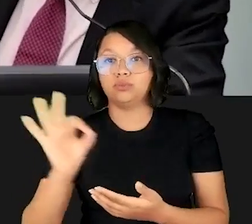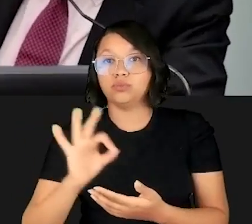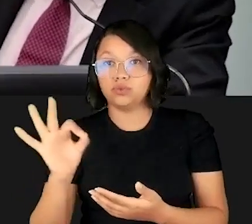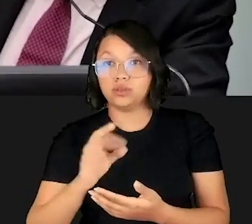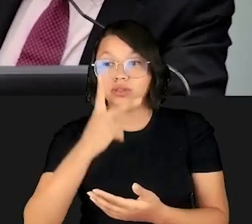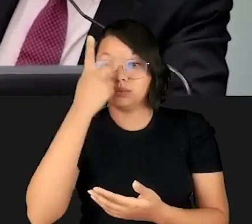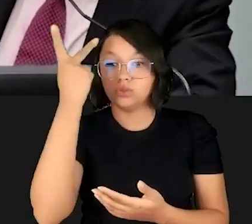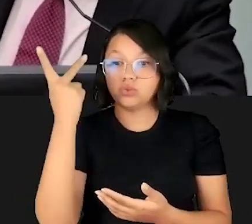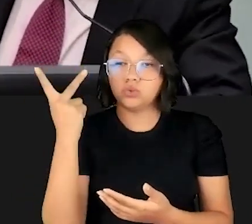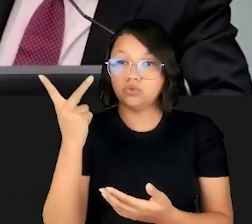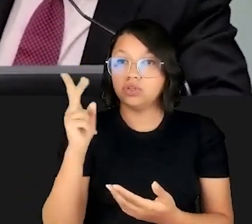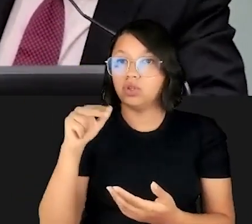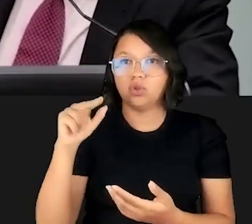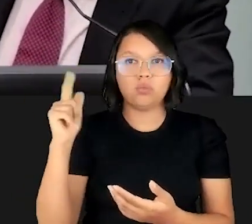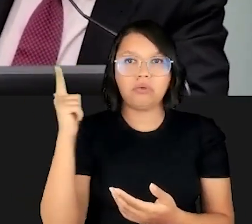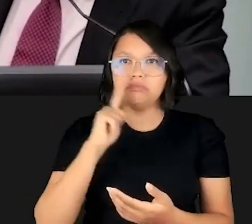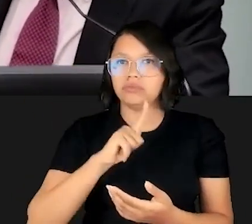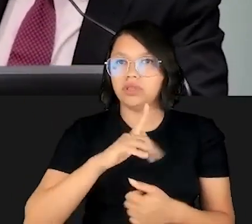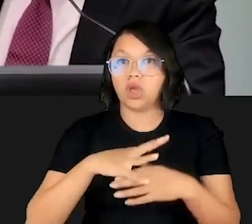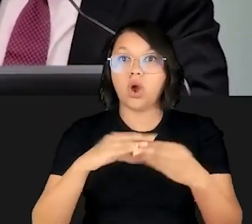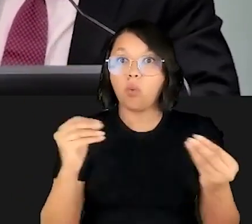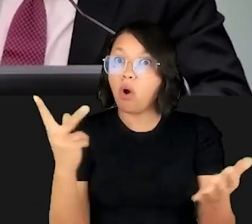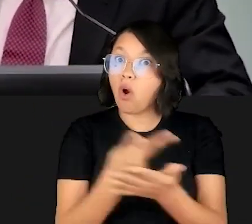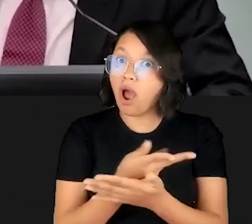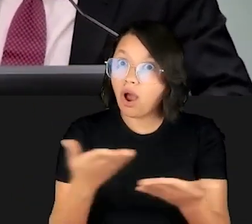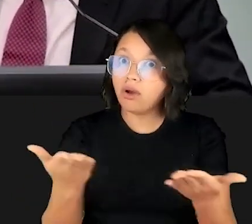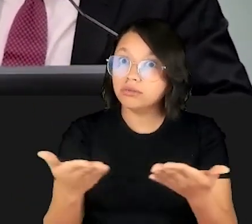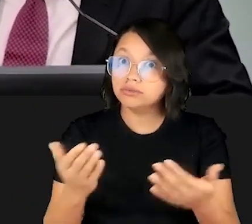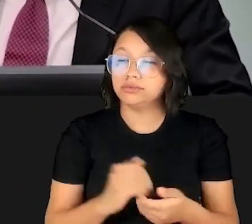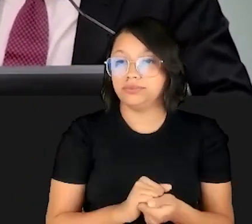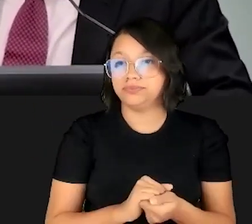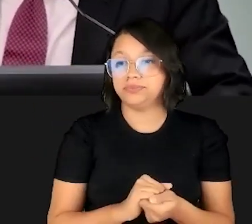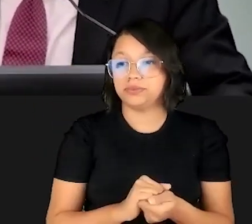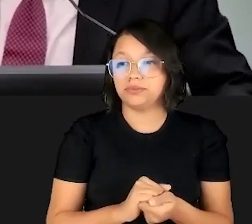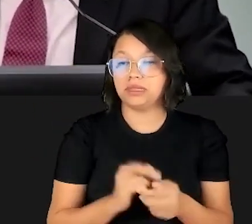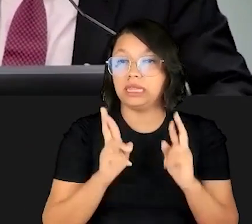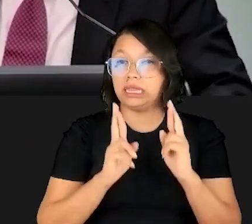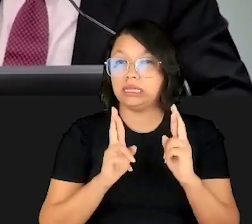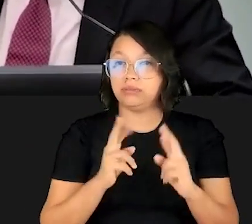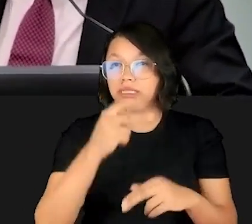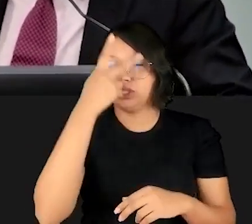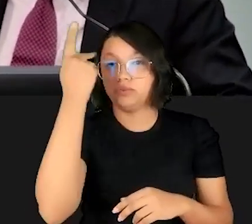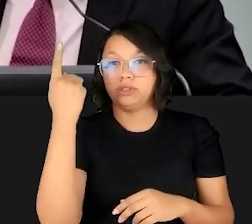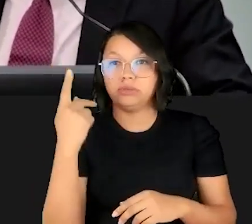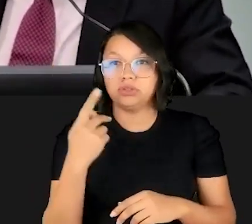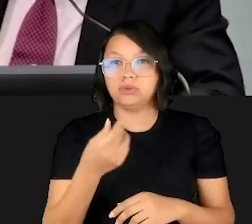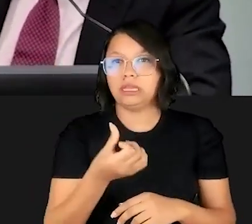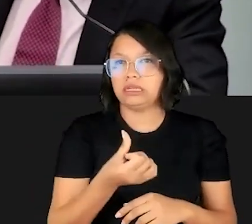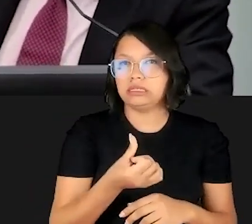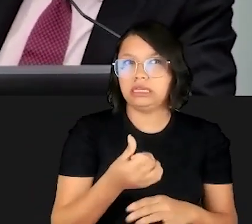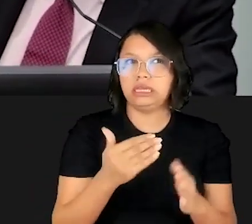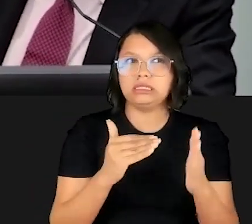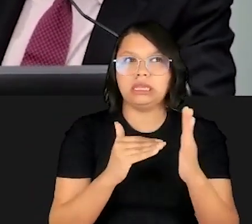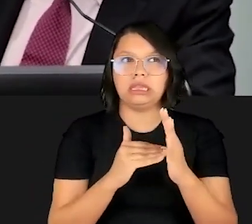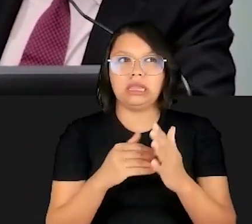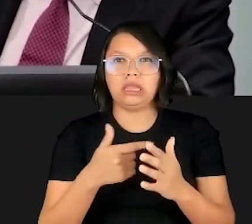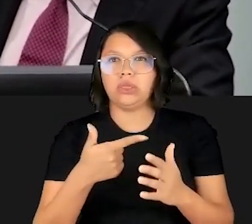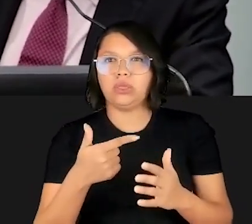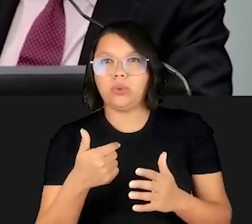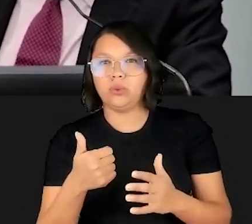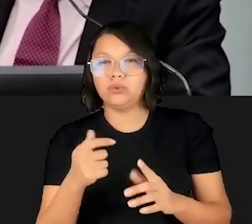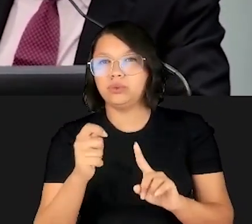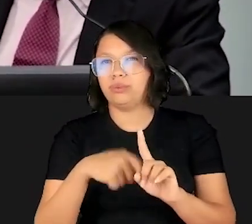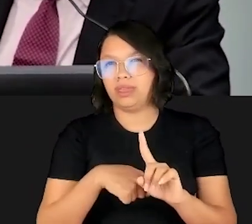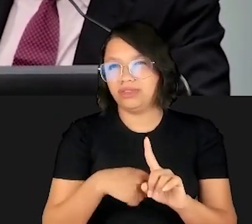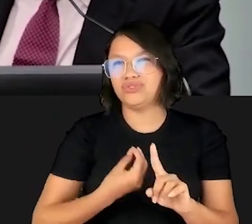são curados, e você tem uma expectativa de vida naquele que não é curado, que era de 6 a 12 meses, agora é de anos, com o